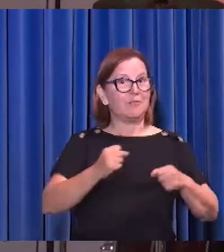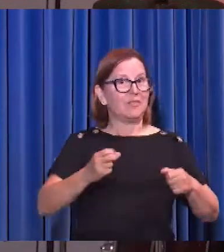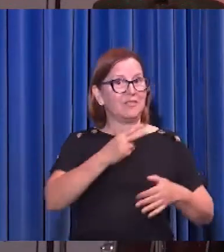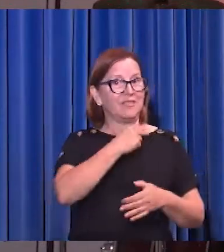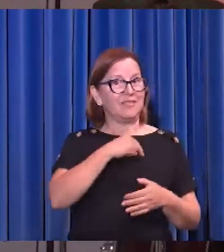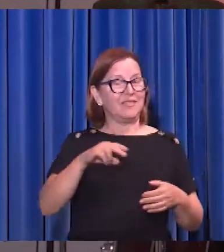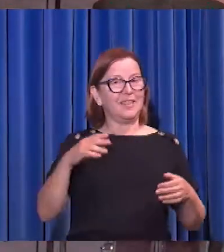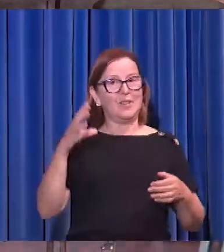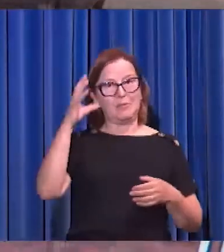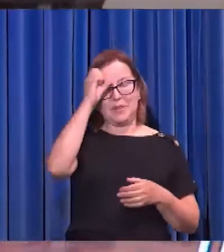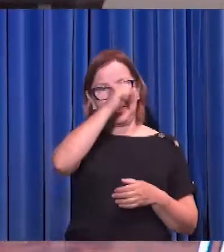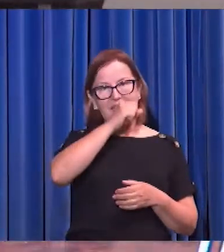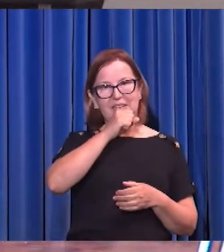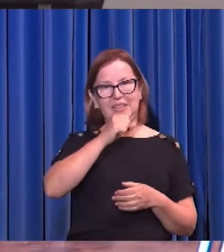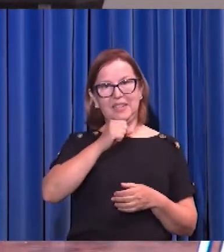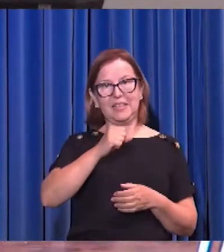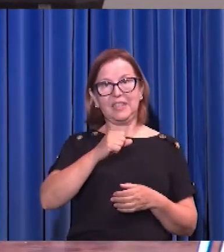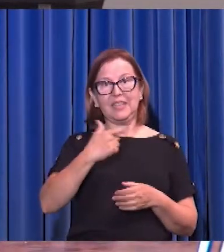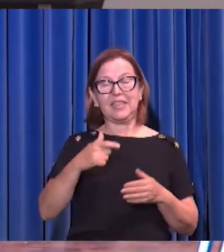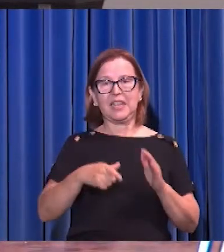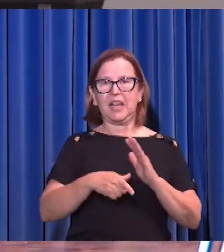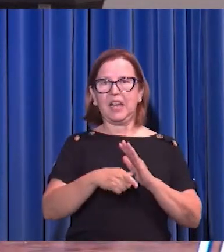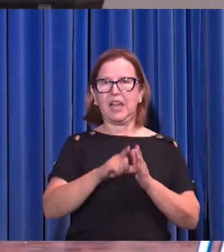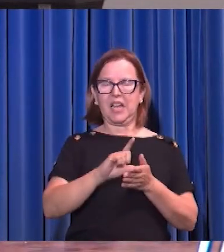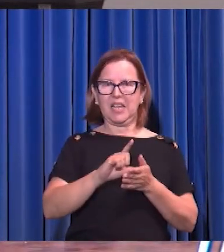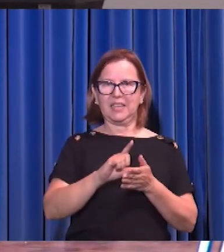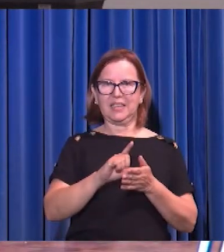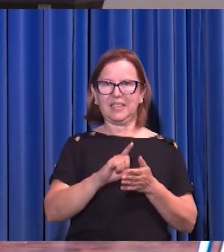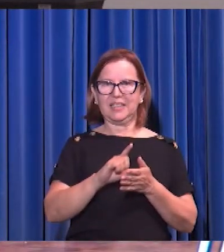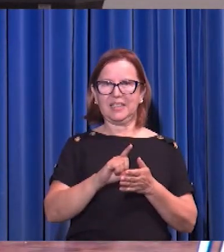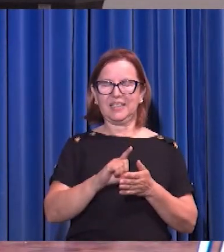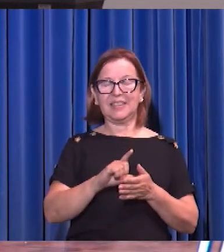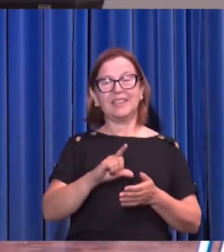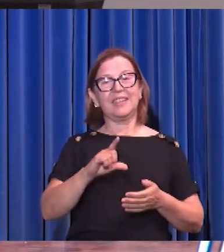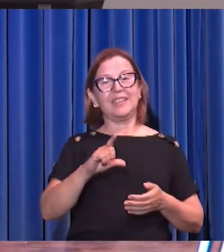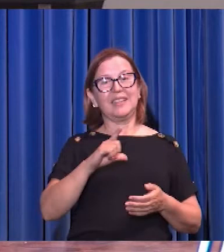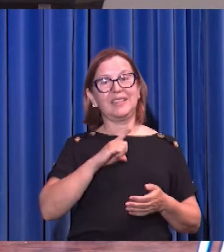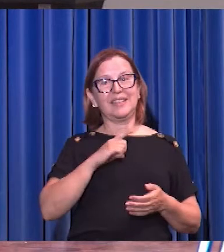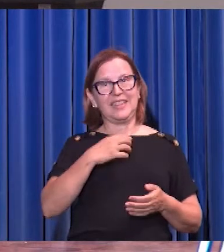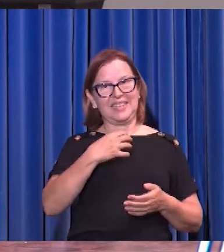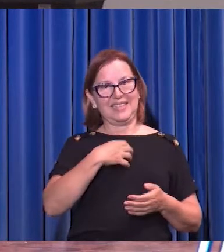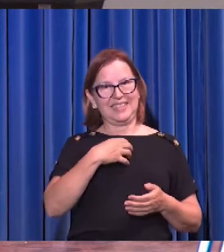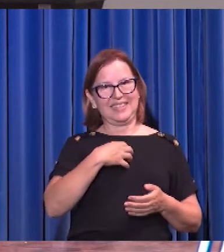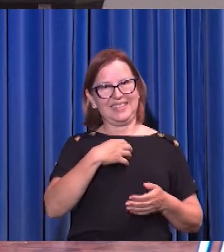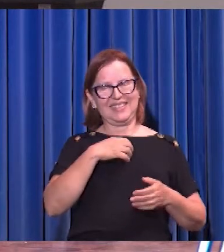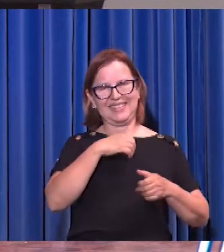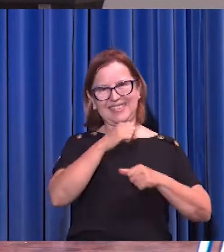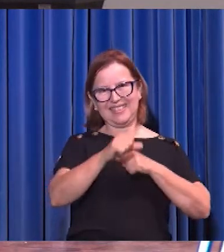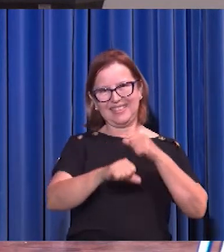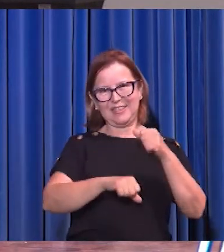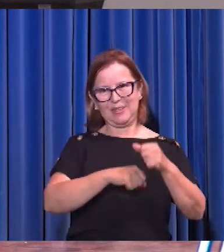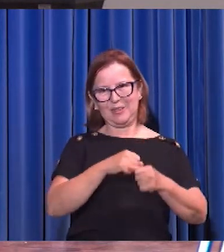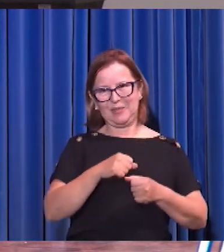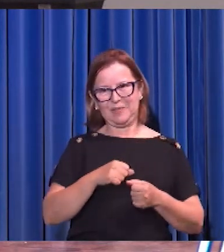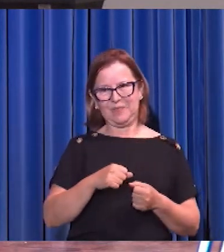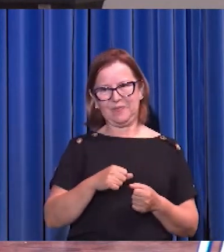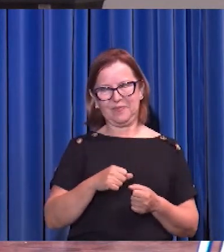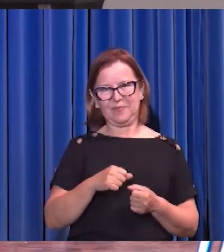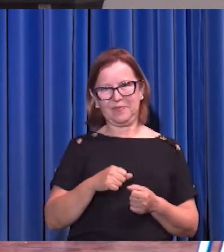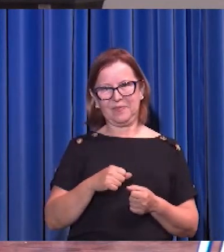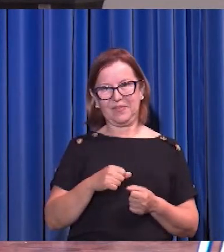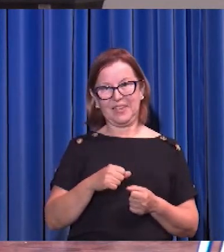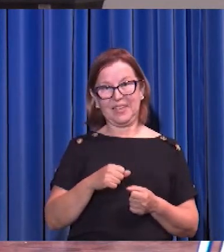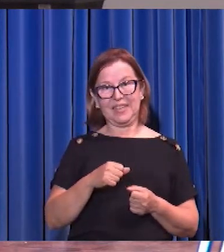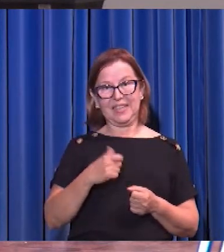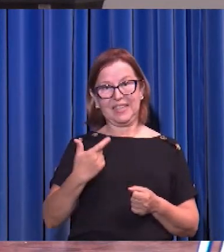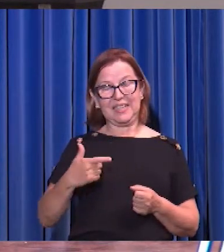que antes tivesse tido o quê? Uma natureza transformada, sem que antes tivesse tido uma experiência